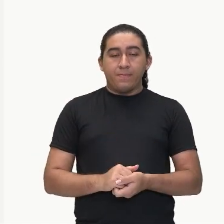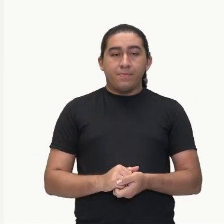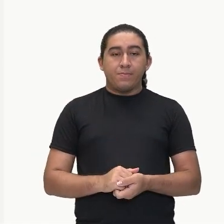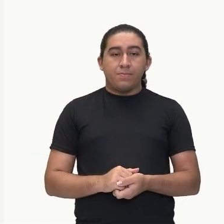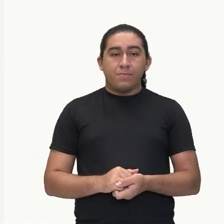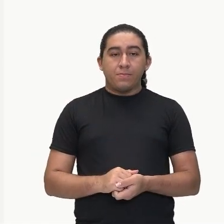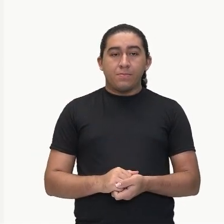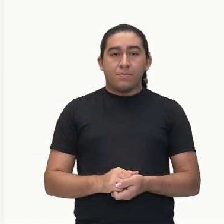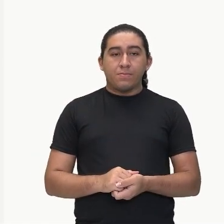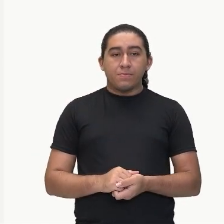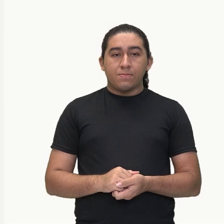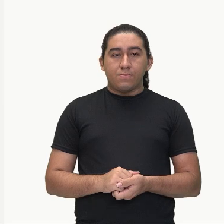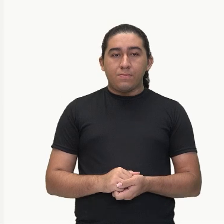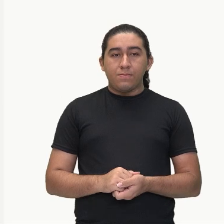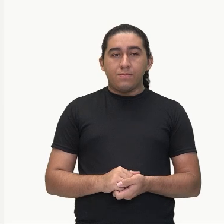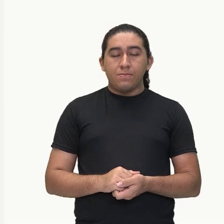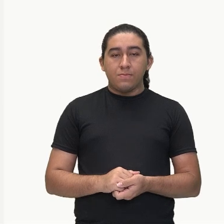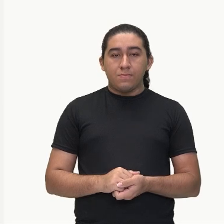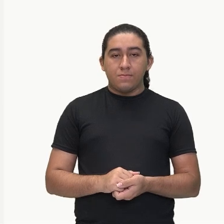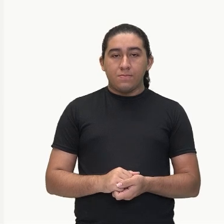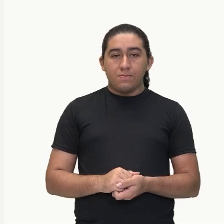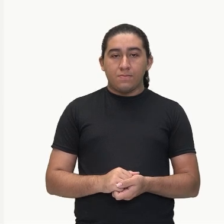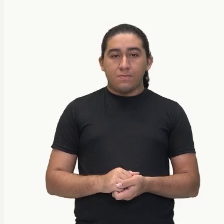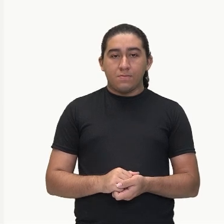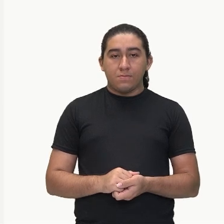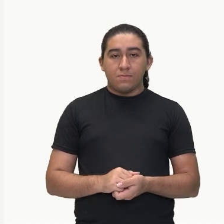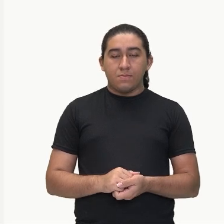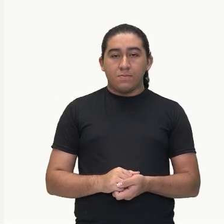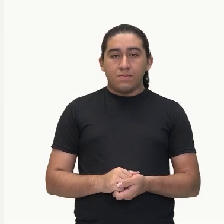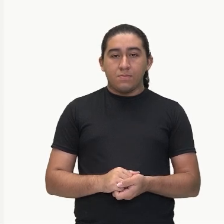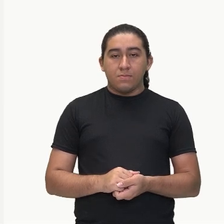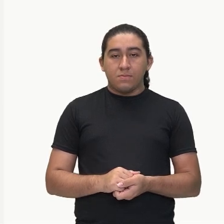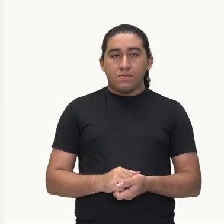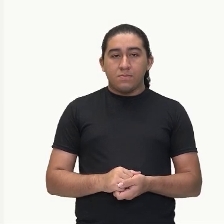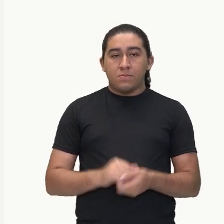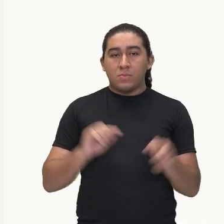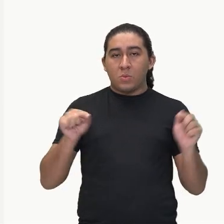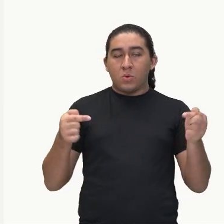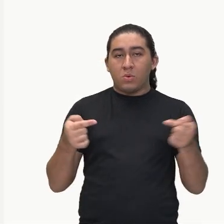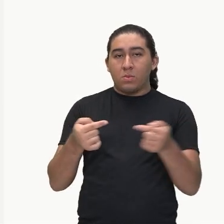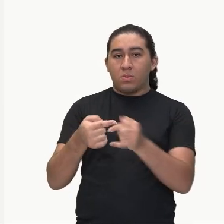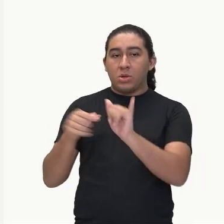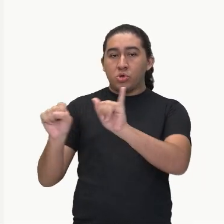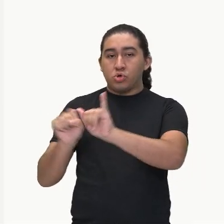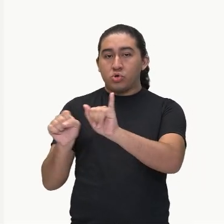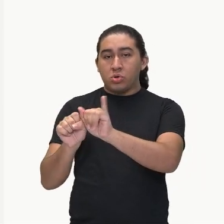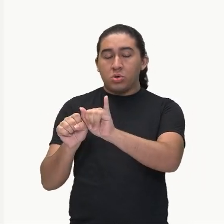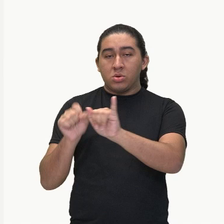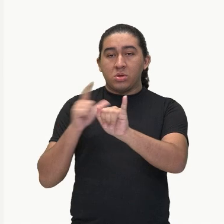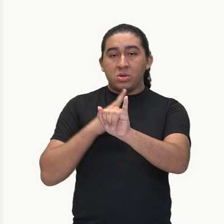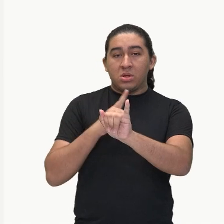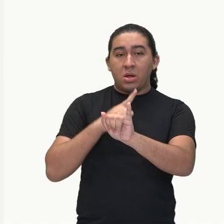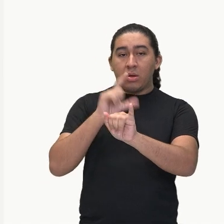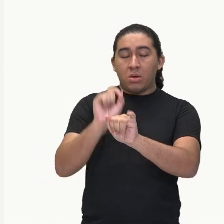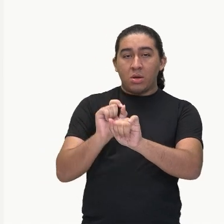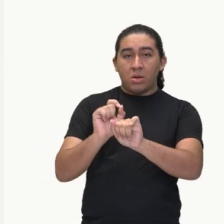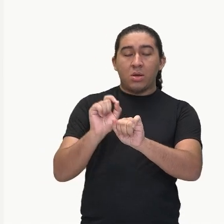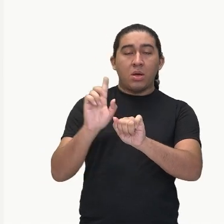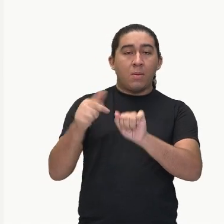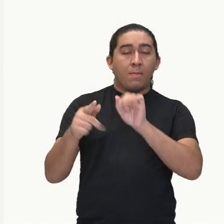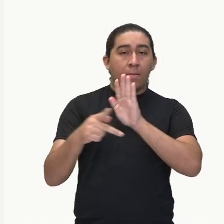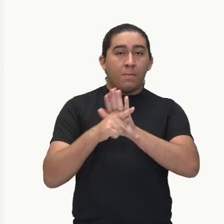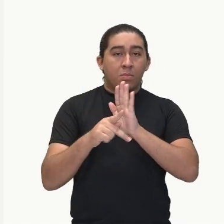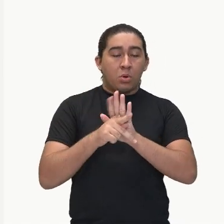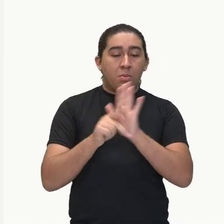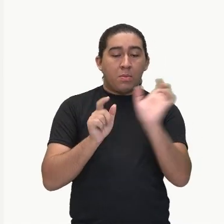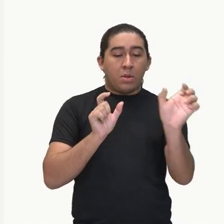no plural. Concordância com sujeitos formados por sinônimos. Na concordância com sujeitos